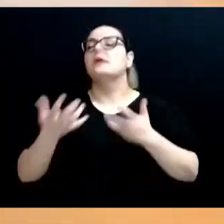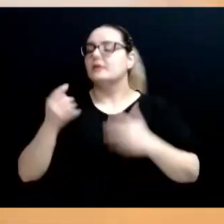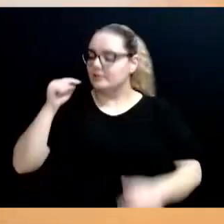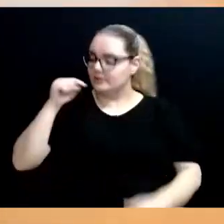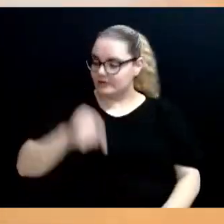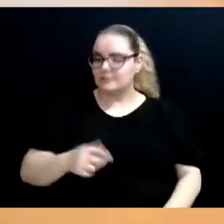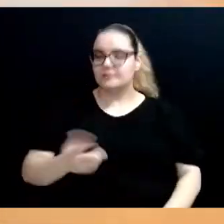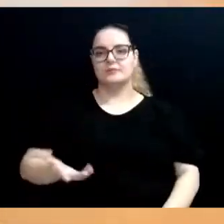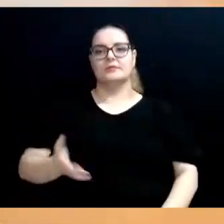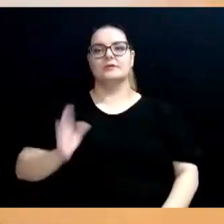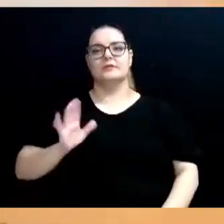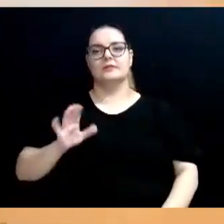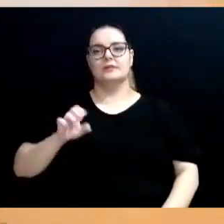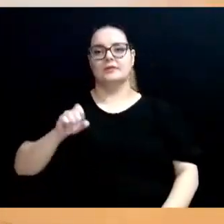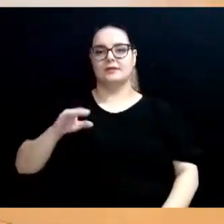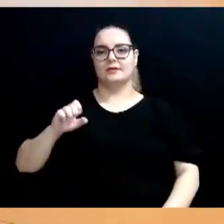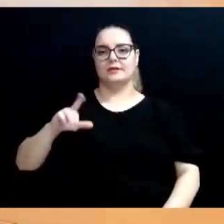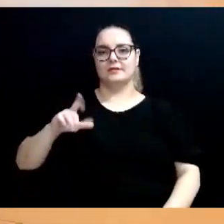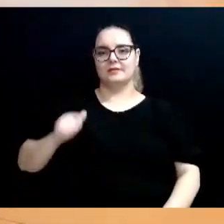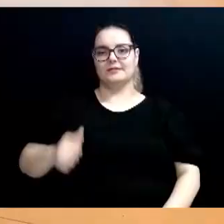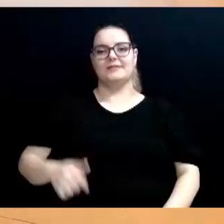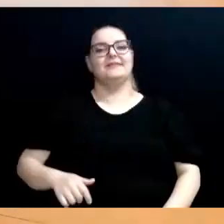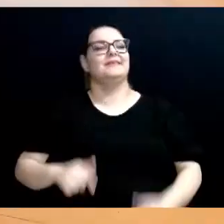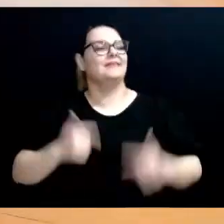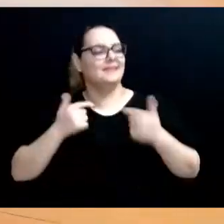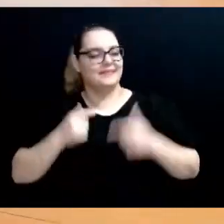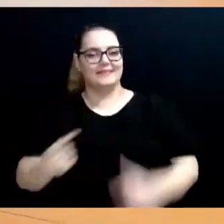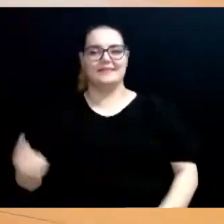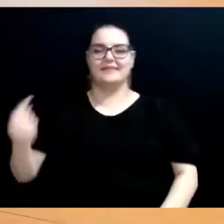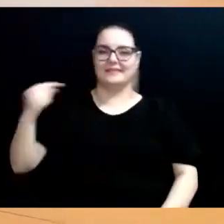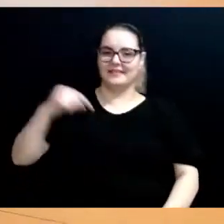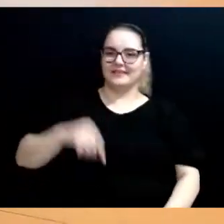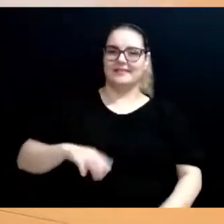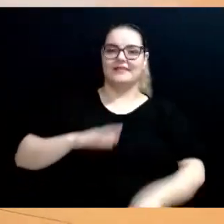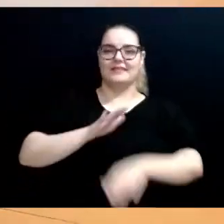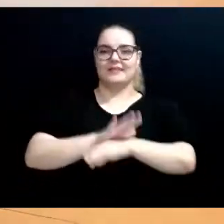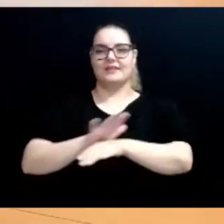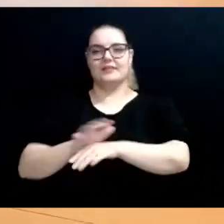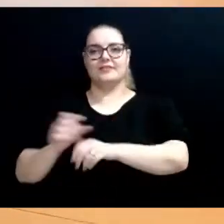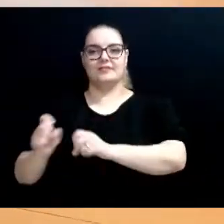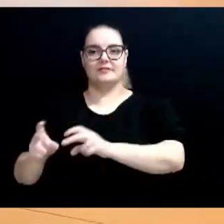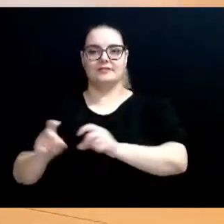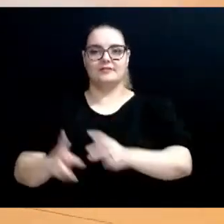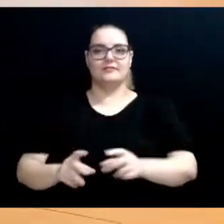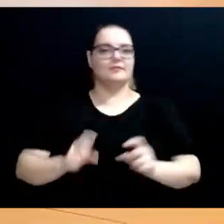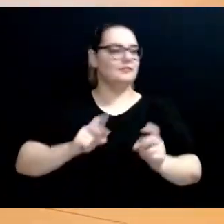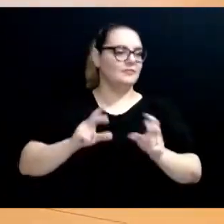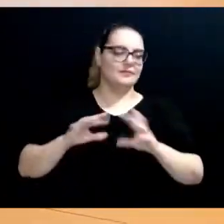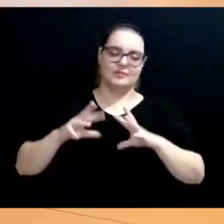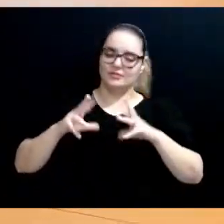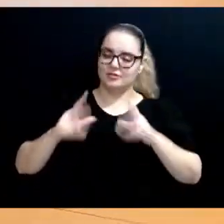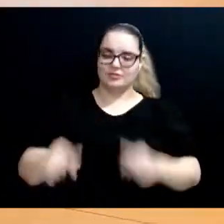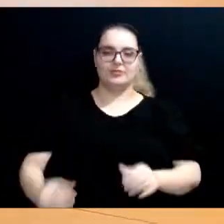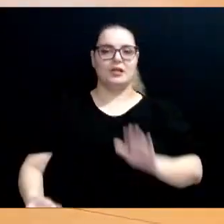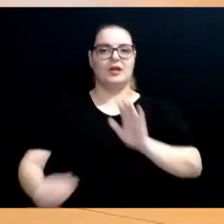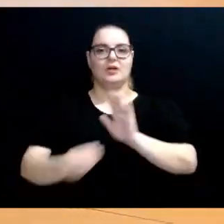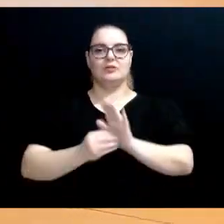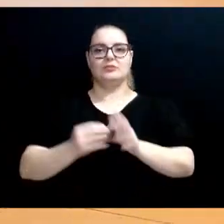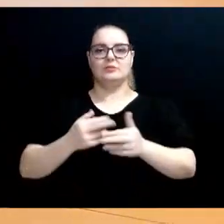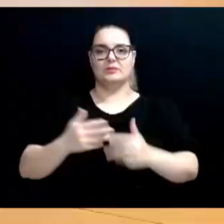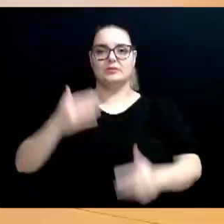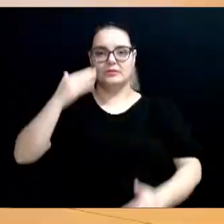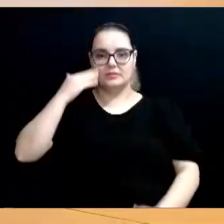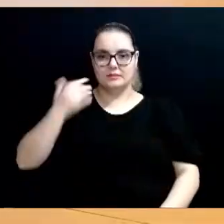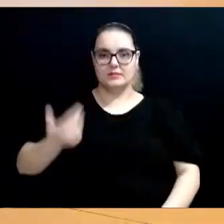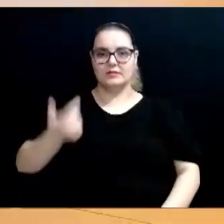Faz questão. Faço questão. Eu assim já tô na escala. Então eu venho, daí eu ajudo a vender uma coisa, eu vendo de tudo. Assim,